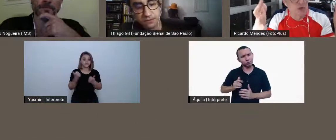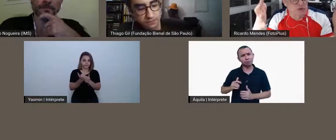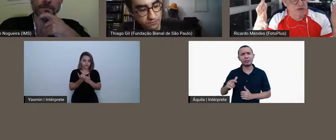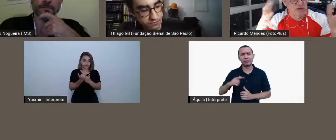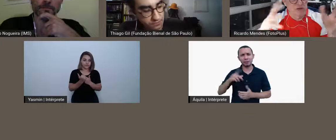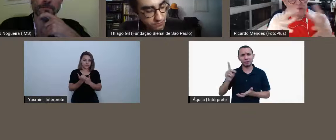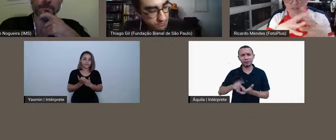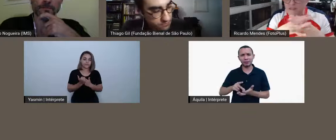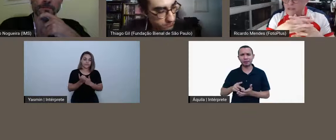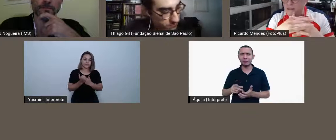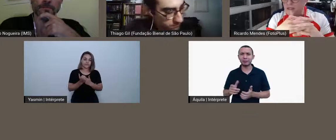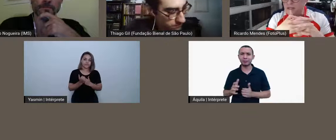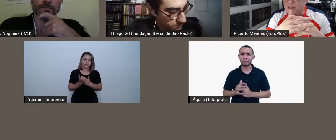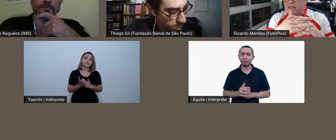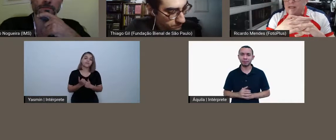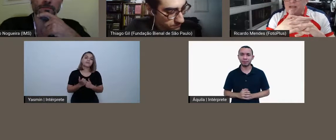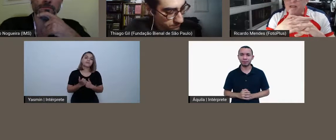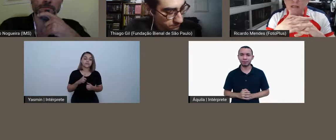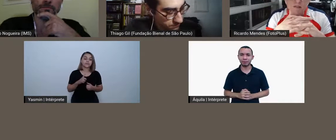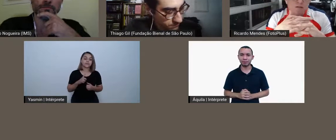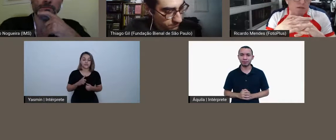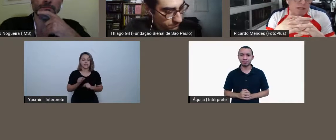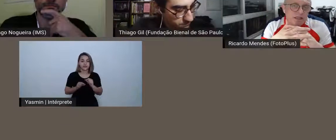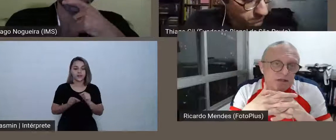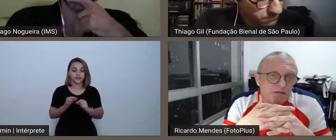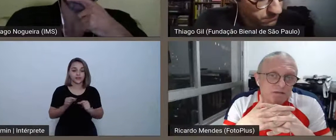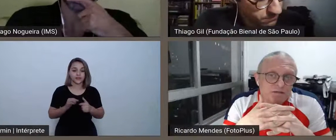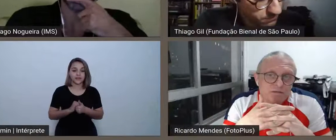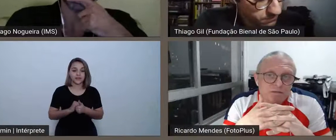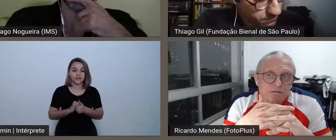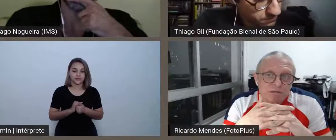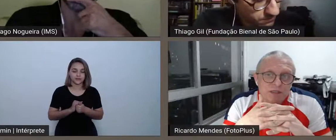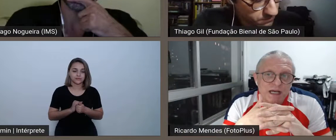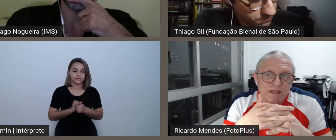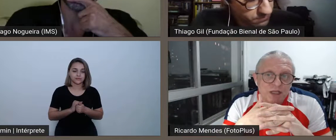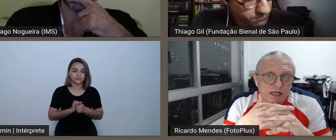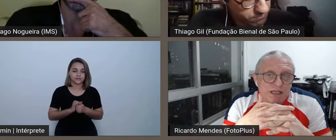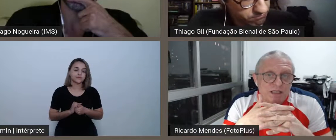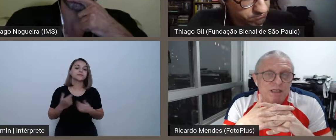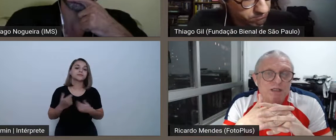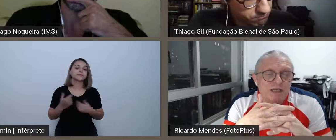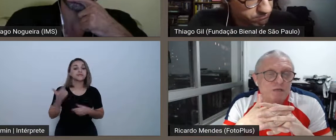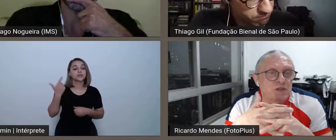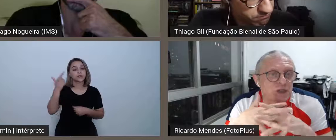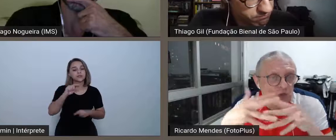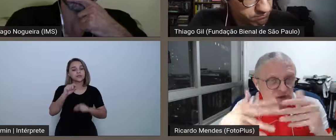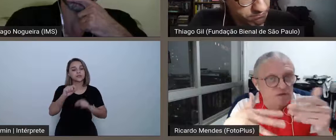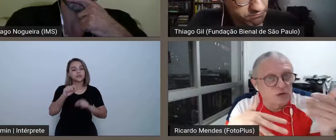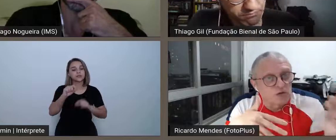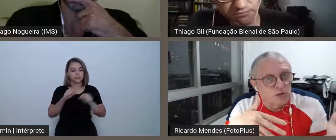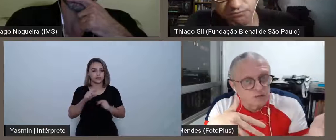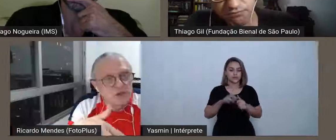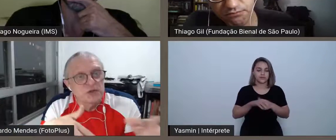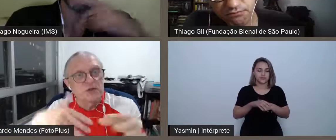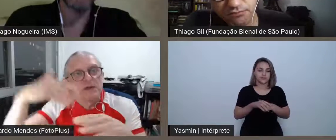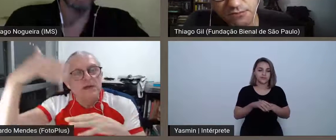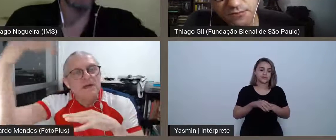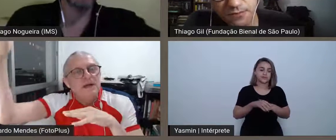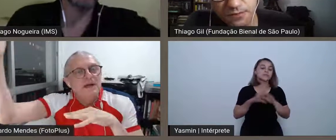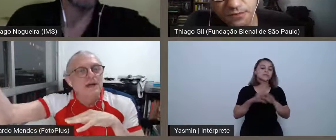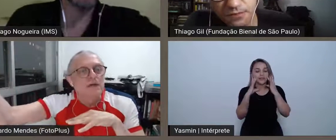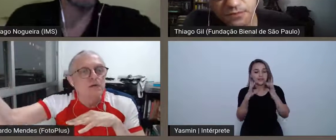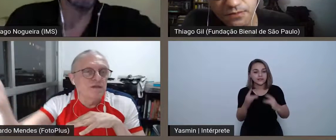dinheiro grosso, entendeu? Assim. E eles conseguiram se ater e se inserir num circuito de